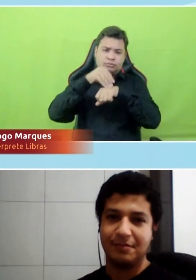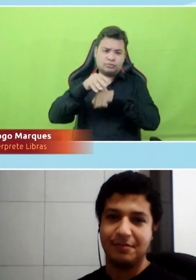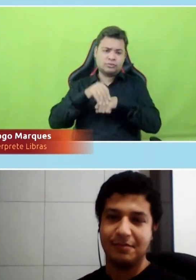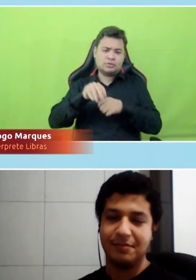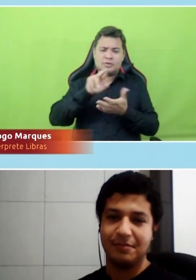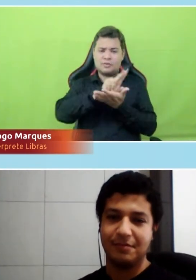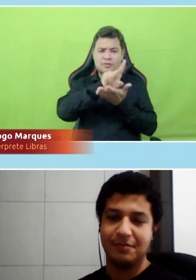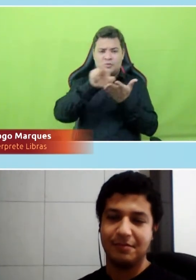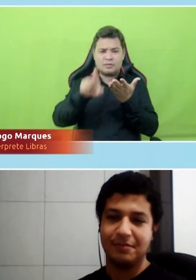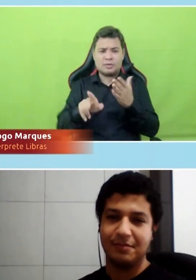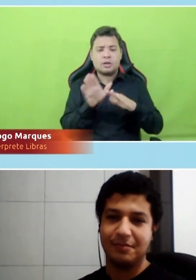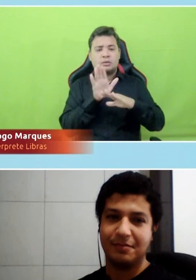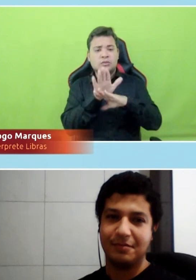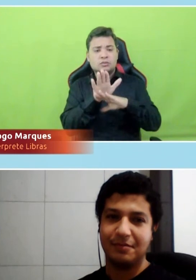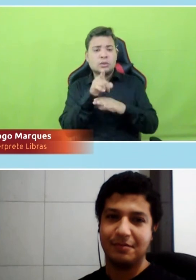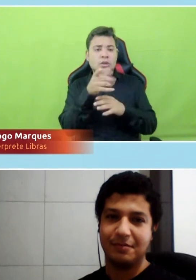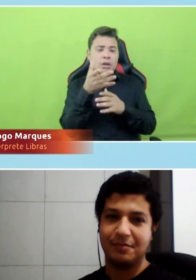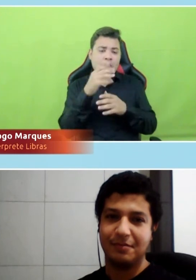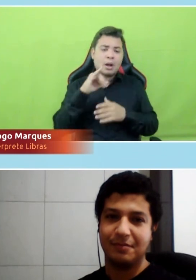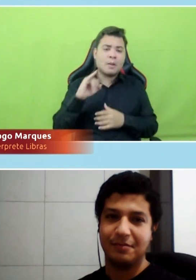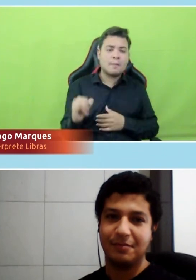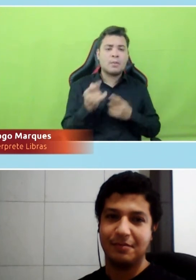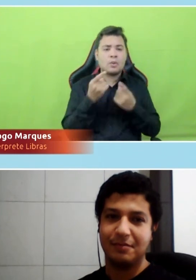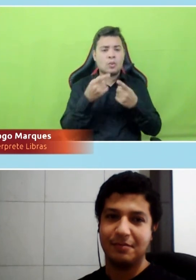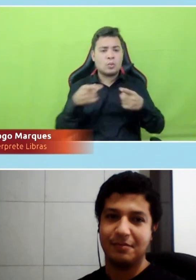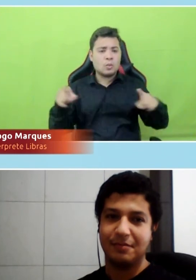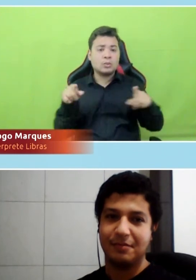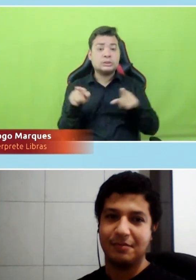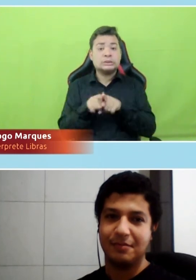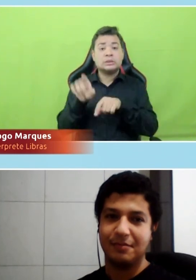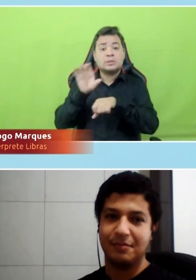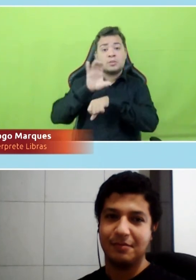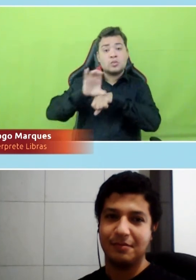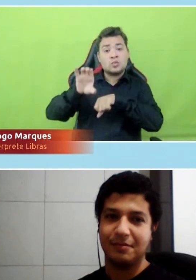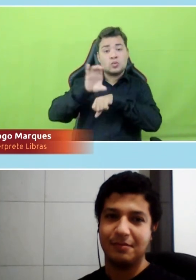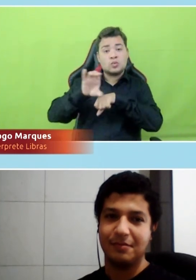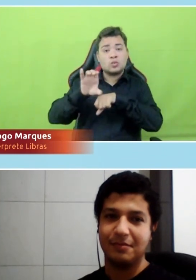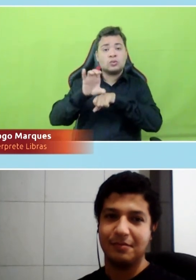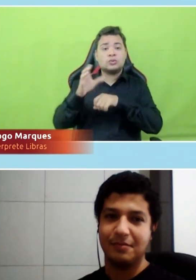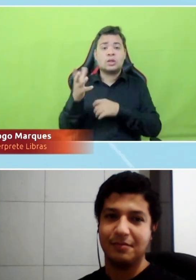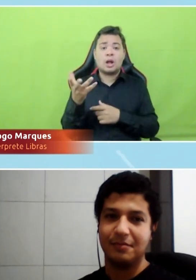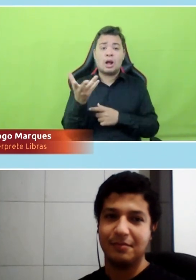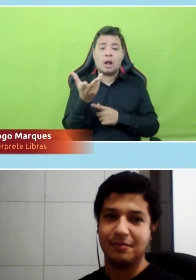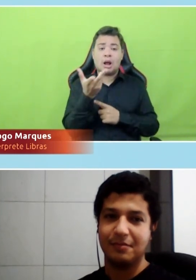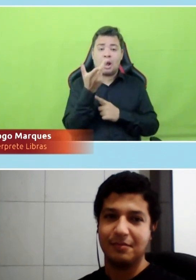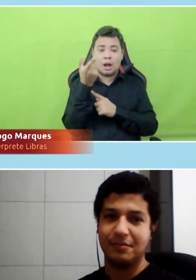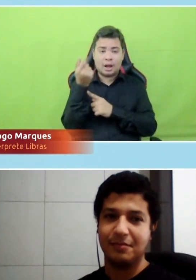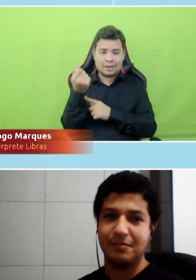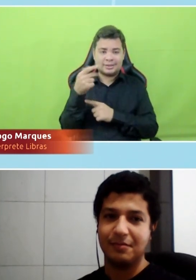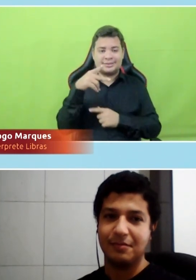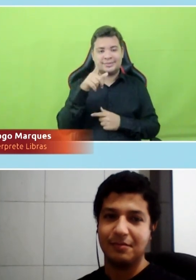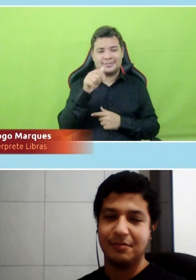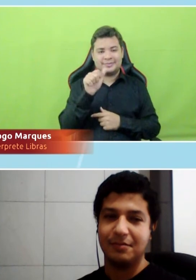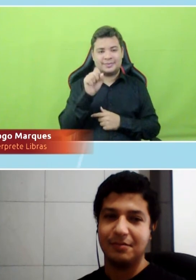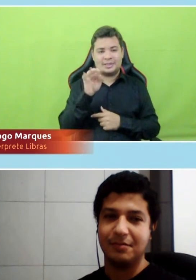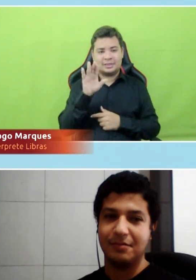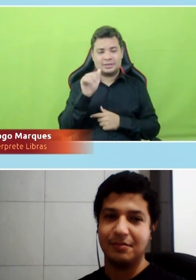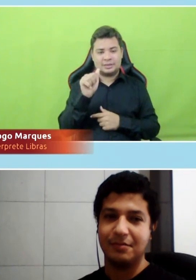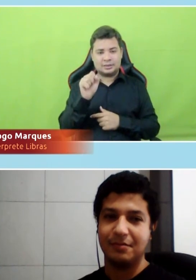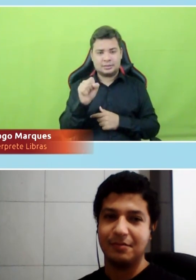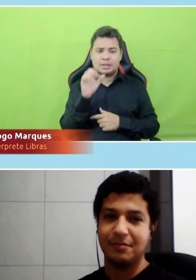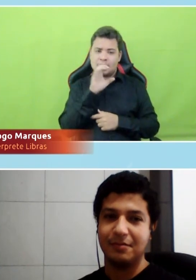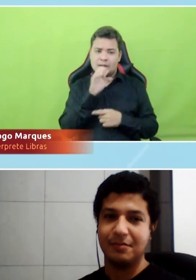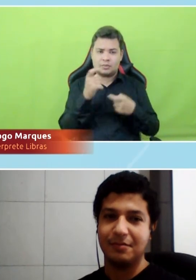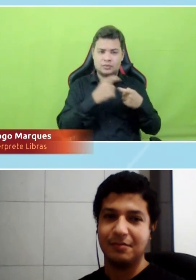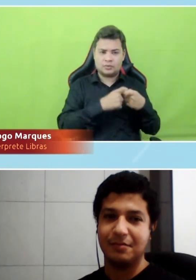com música, também que quer fazer cursos de artes plásticas. Então, daqui a pouquinho a gente volta. E antes de